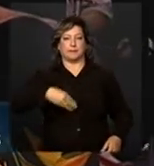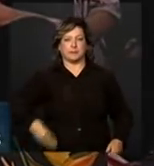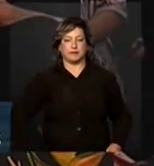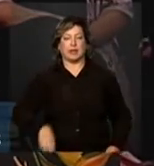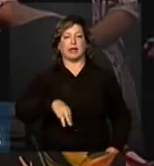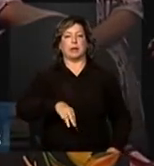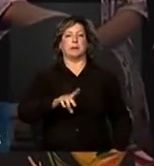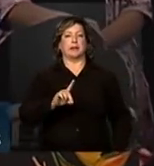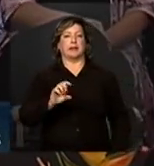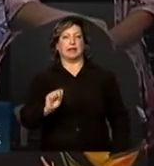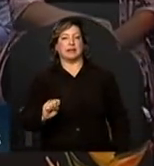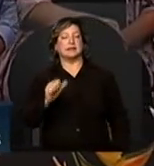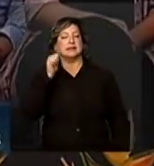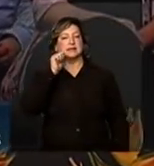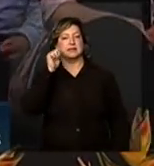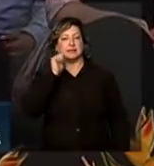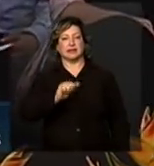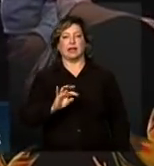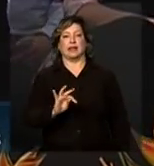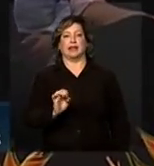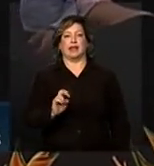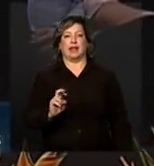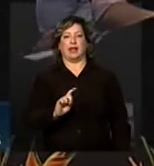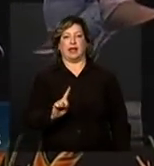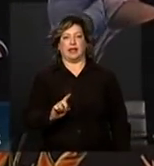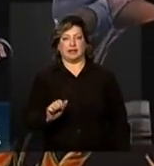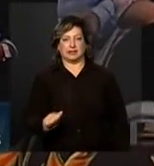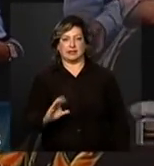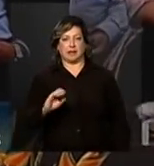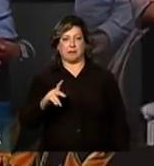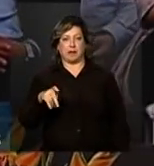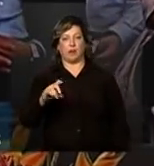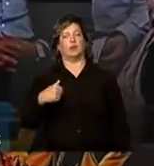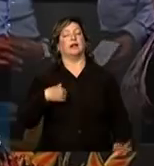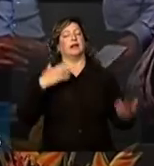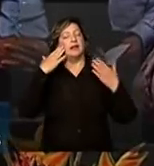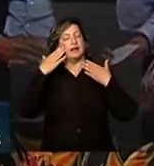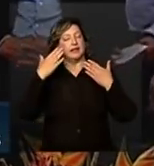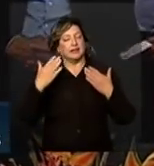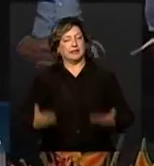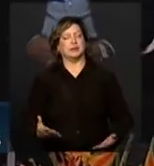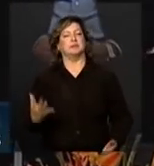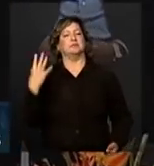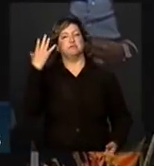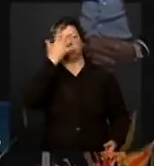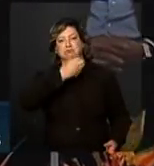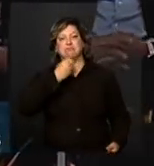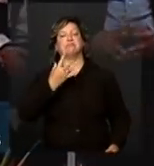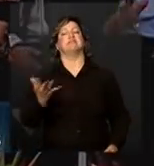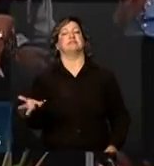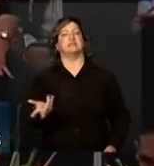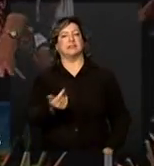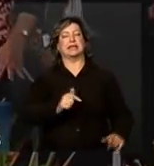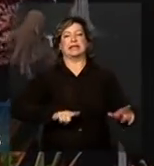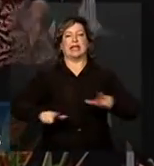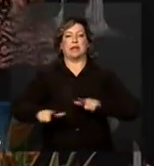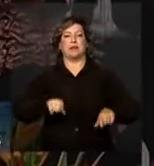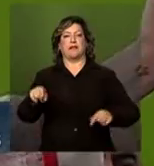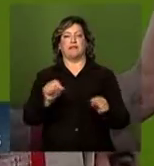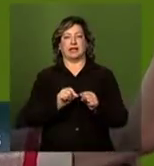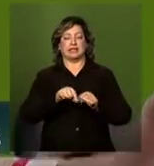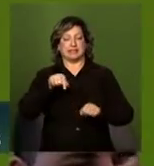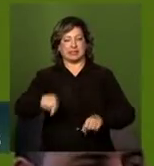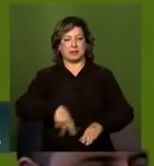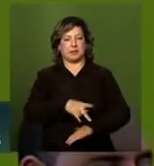social e combate à fome Teresa Campelo e agradecer o belo trabalho que ela está fazendo neste país